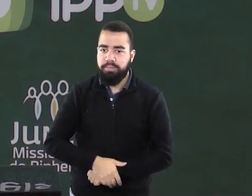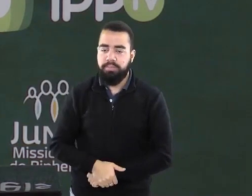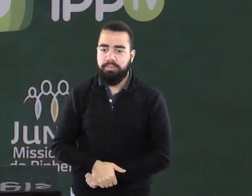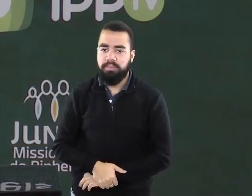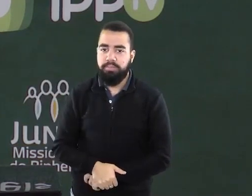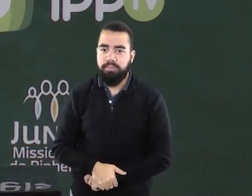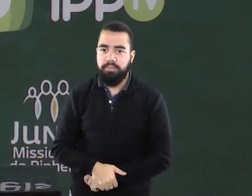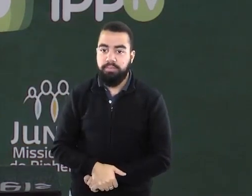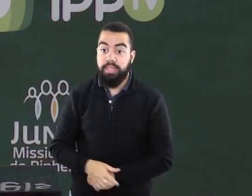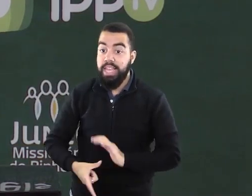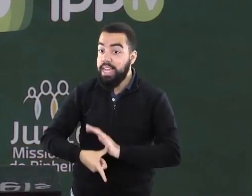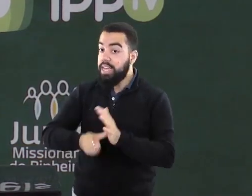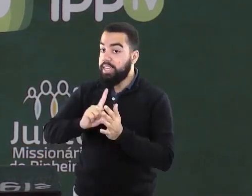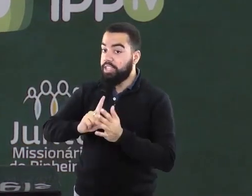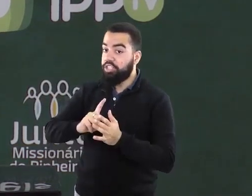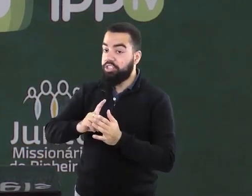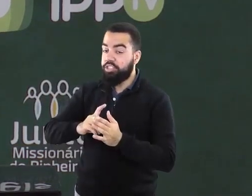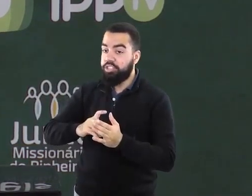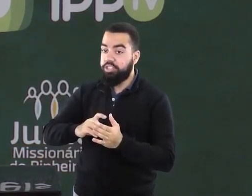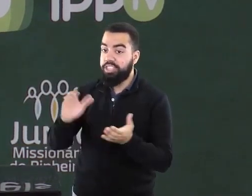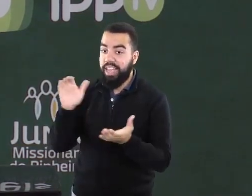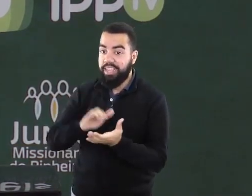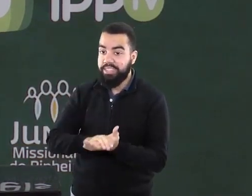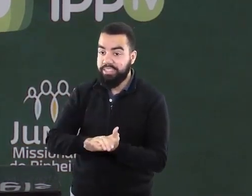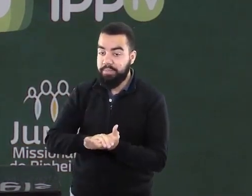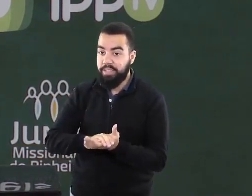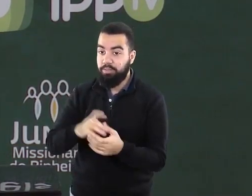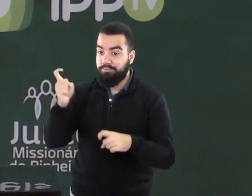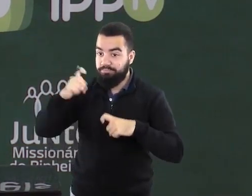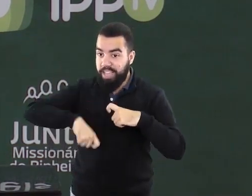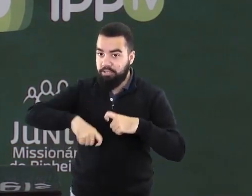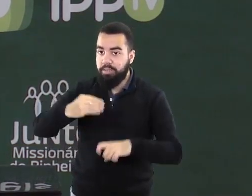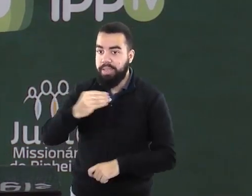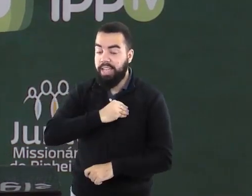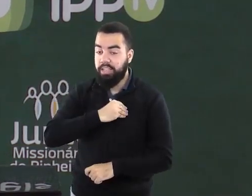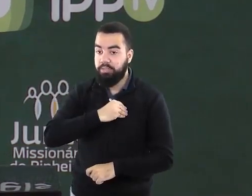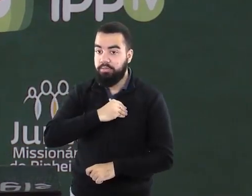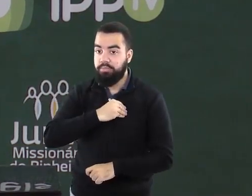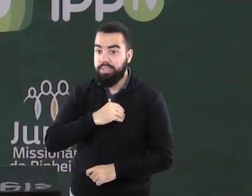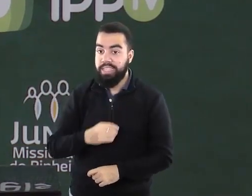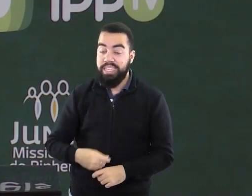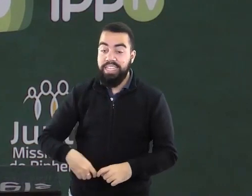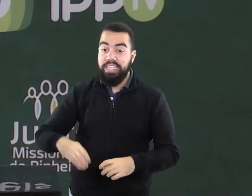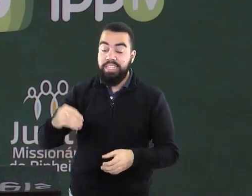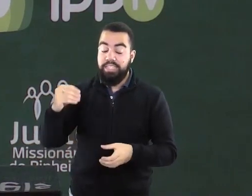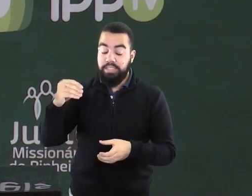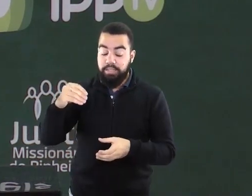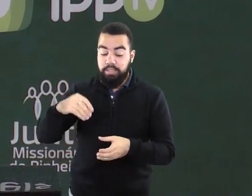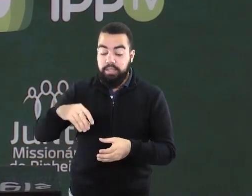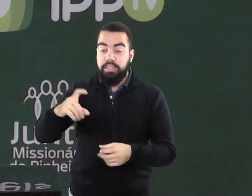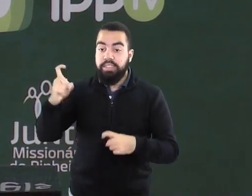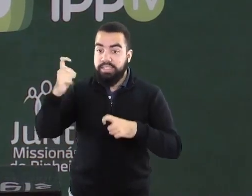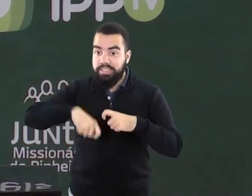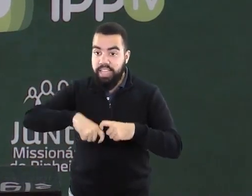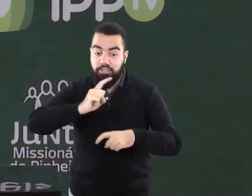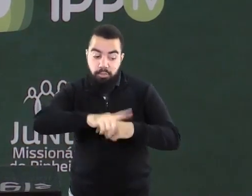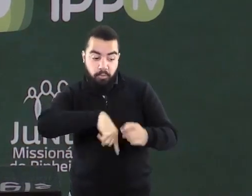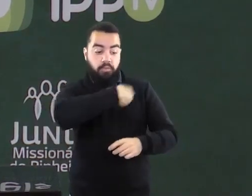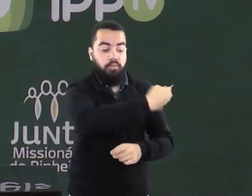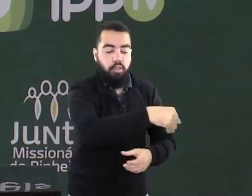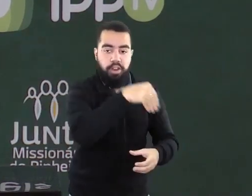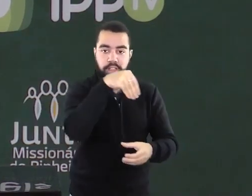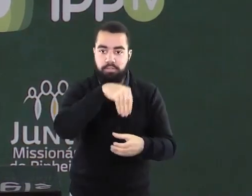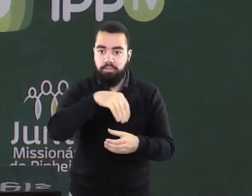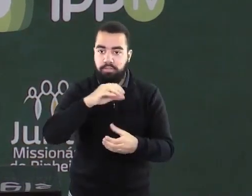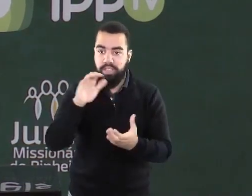Ter sexo antes do casamento é pecado. Ter sexo fora do casamento é pecado. Não ter sexo